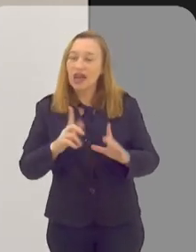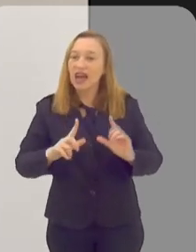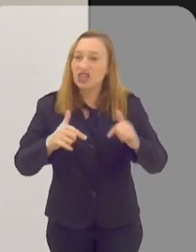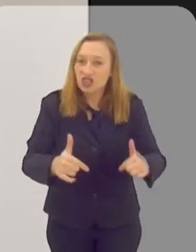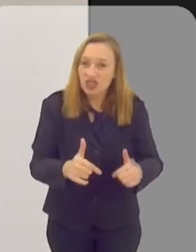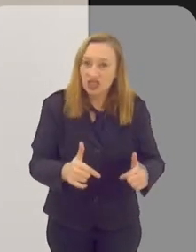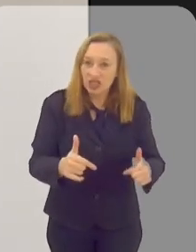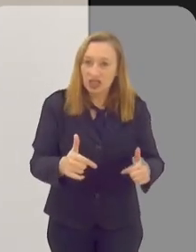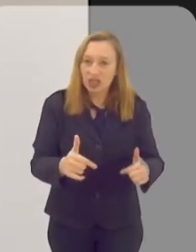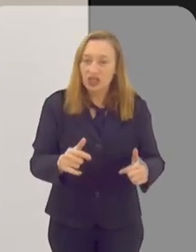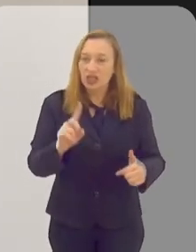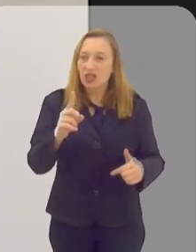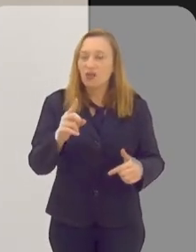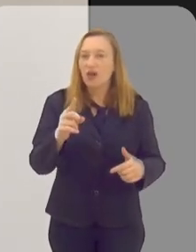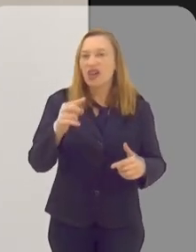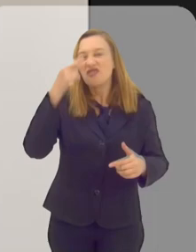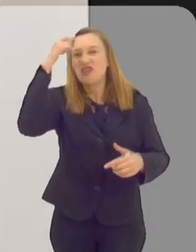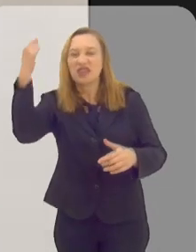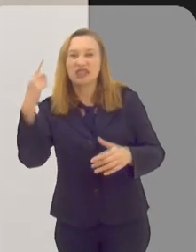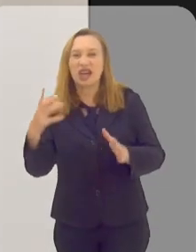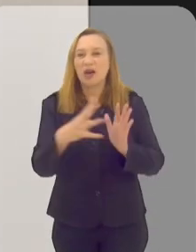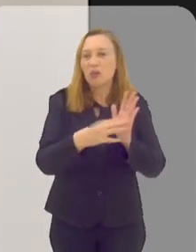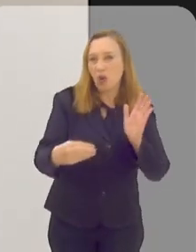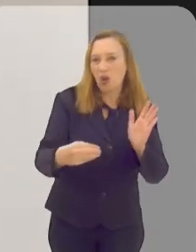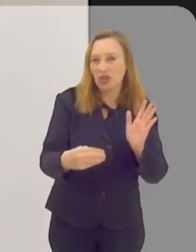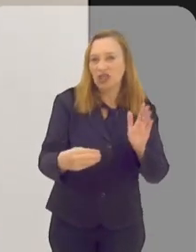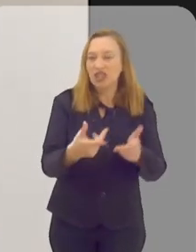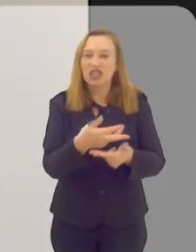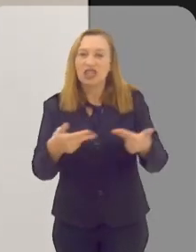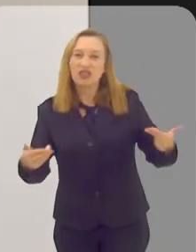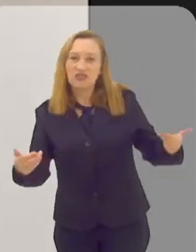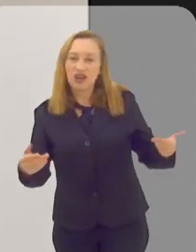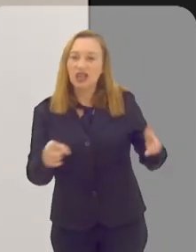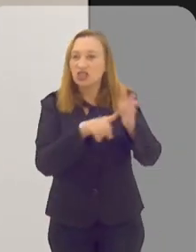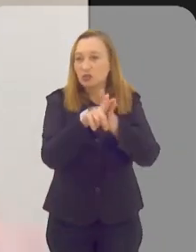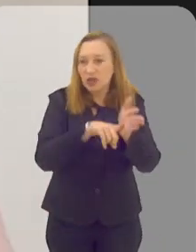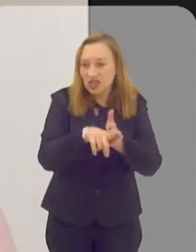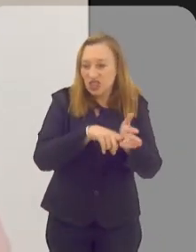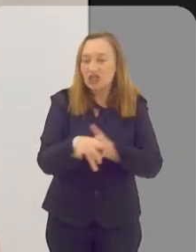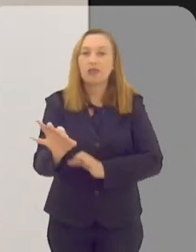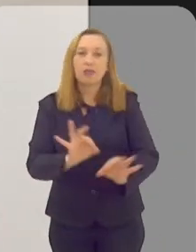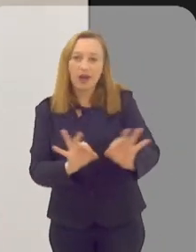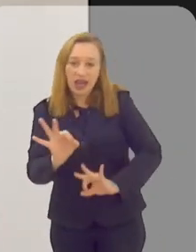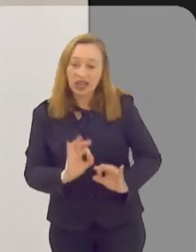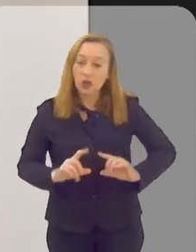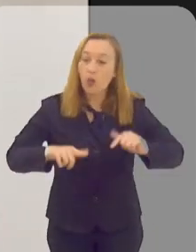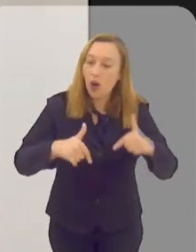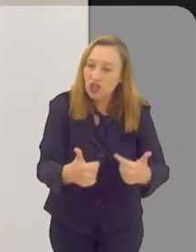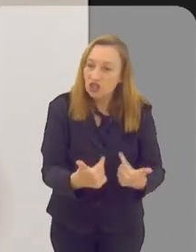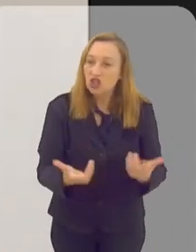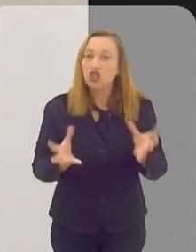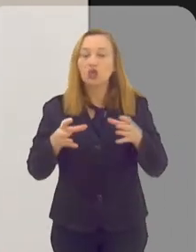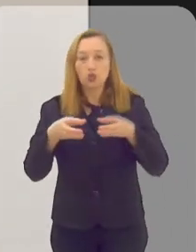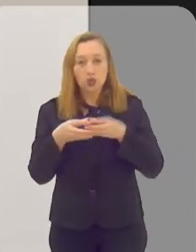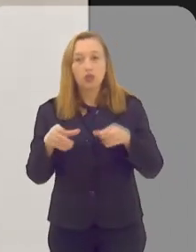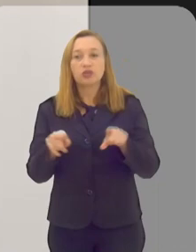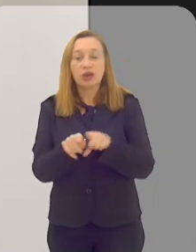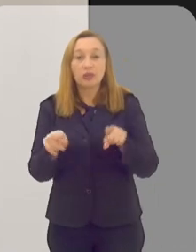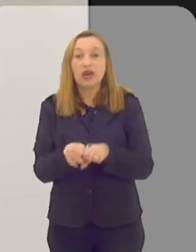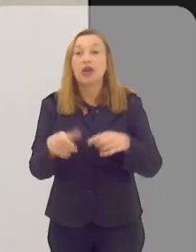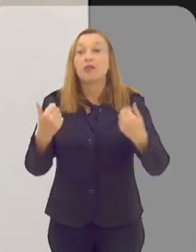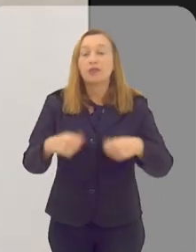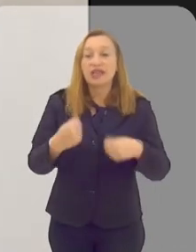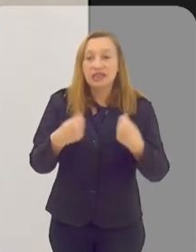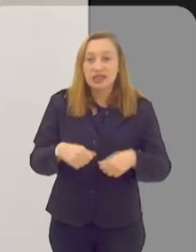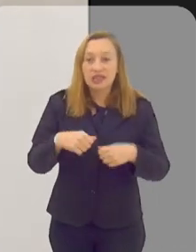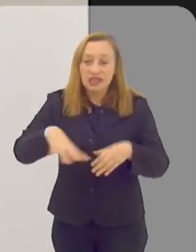fácil da gente sair do discurso é a gente não reinventar a roda. Já tem muito diagnóstico feito, já tem muita ação, já tem